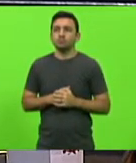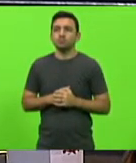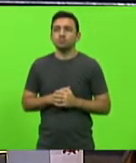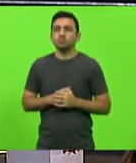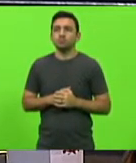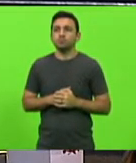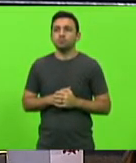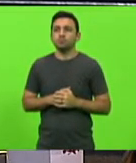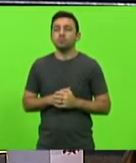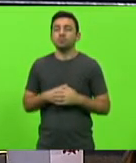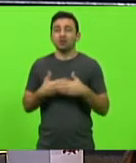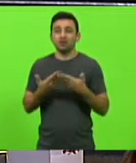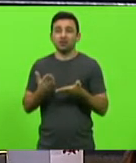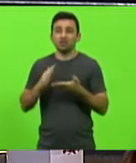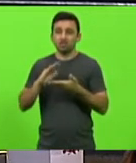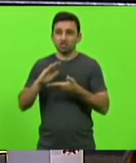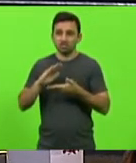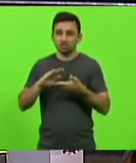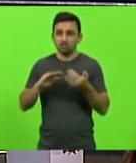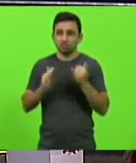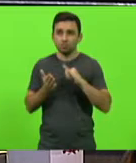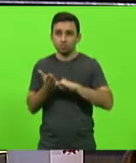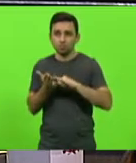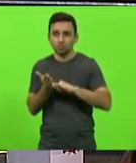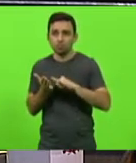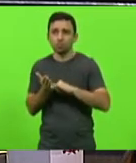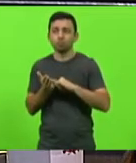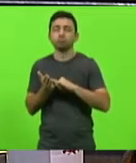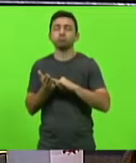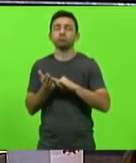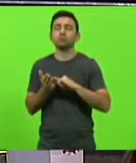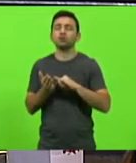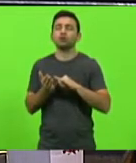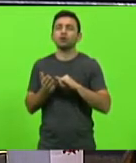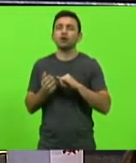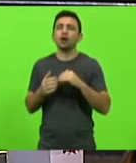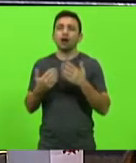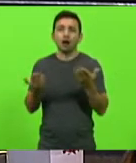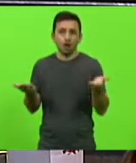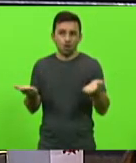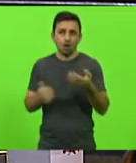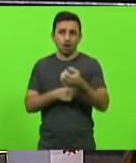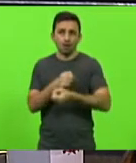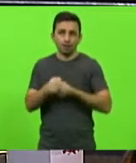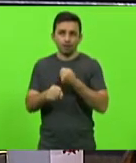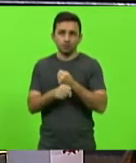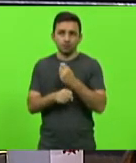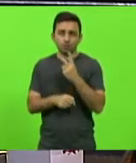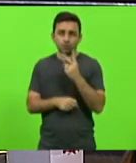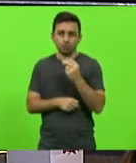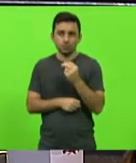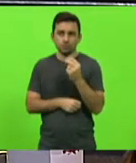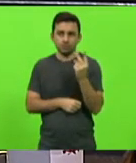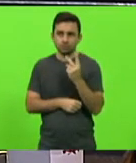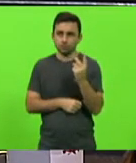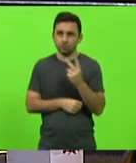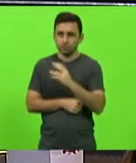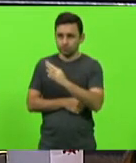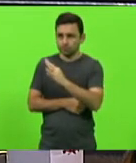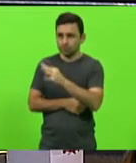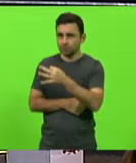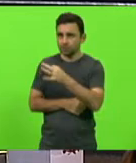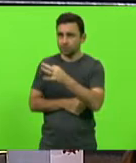entre a isenção e benefícios fiscais, nós chegamos a esse ano, nada menos, deputado Rodrigo